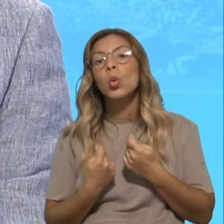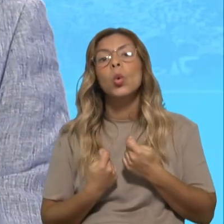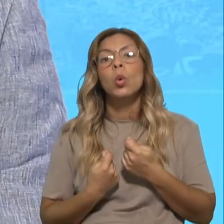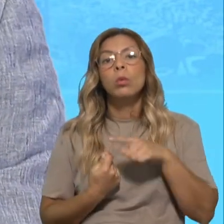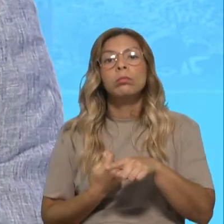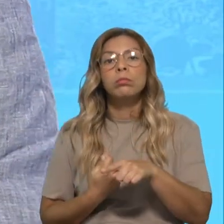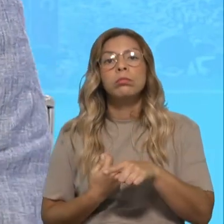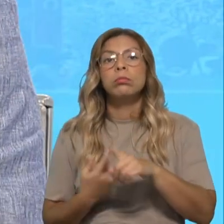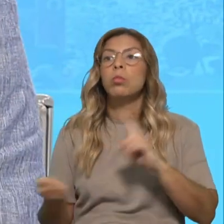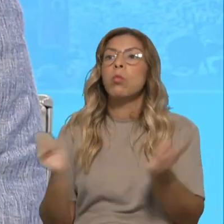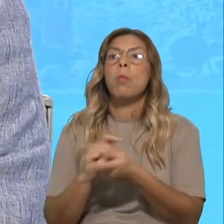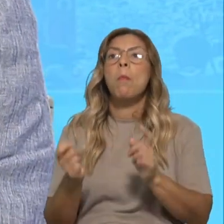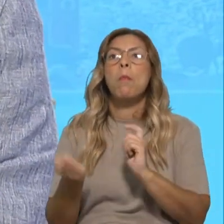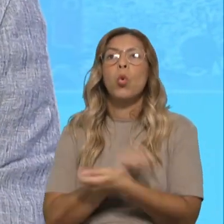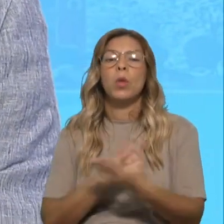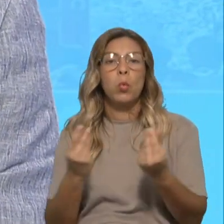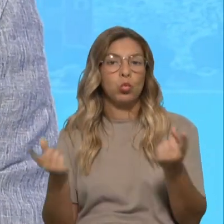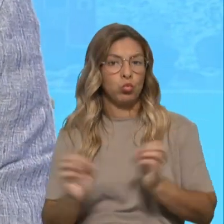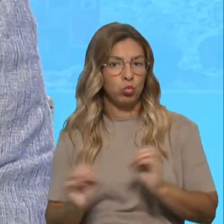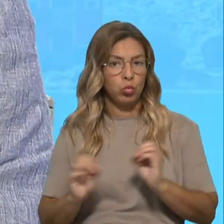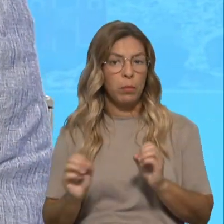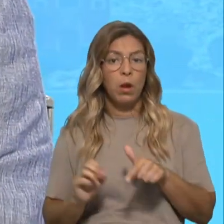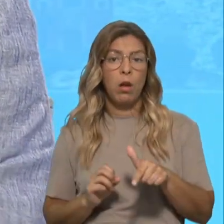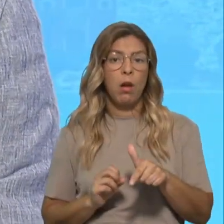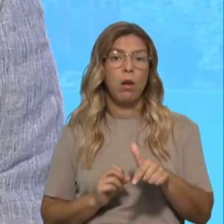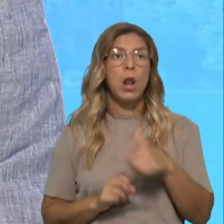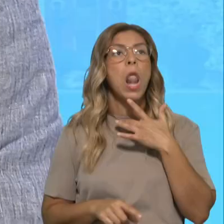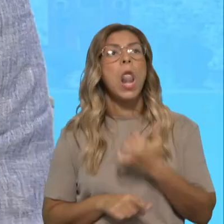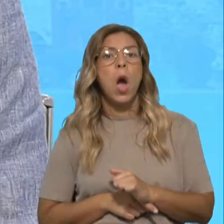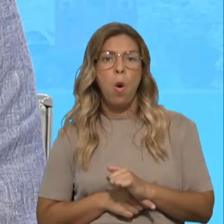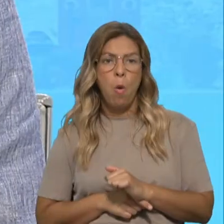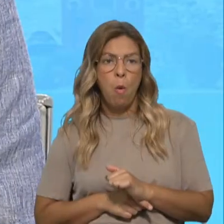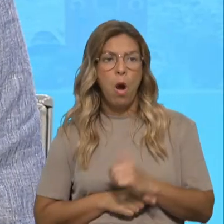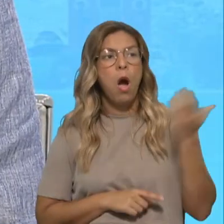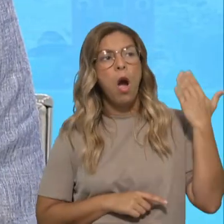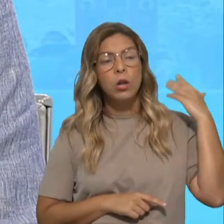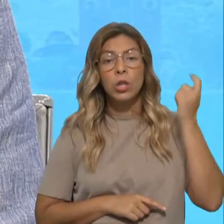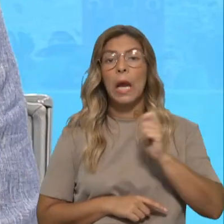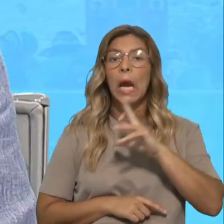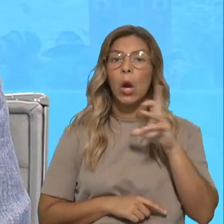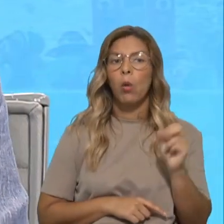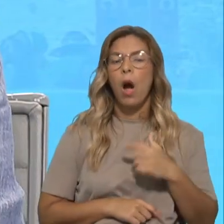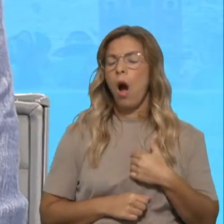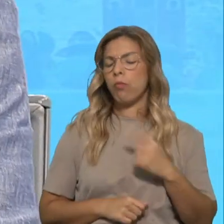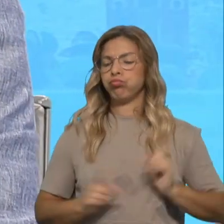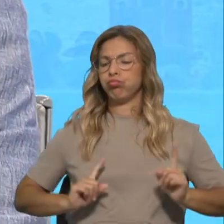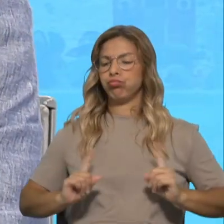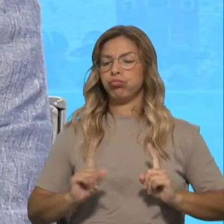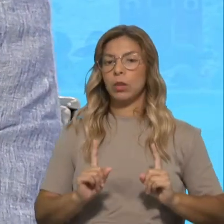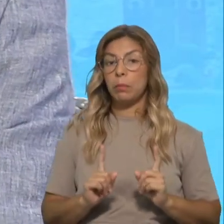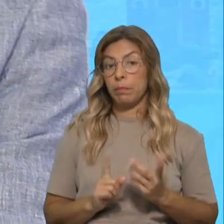lição e não neguem os erros que cometeram. Porque se continuarem com os erros, vão continuar a